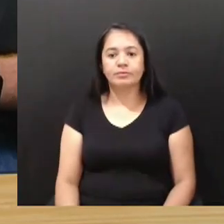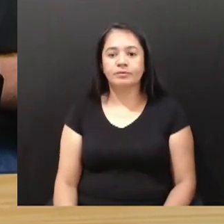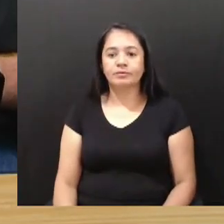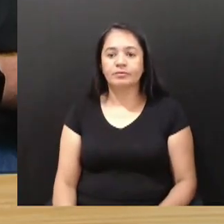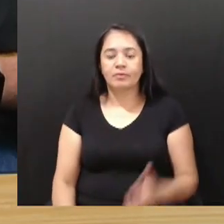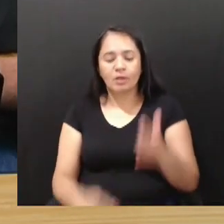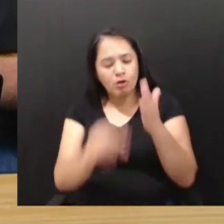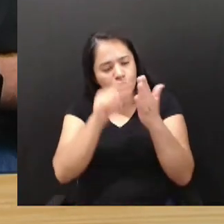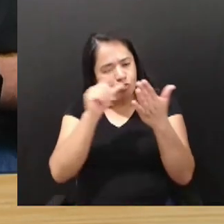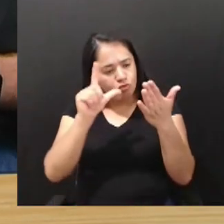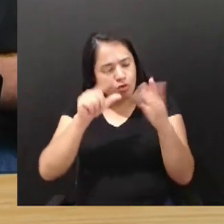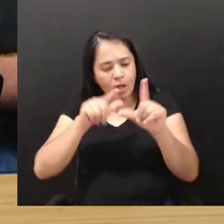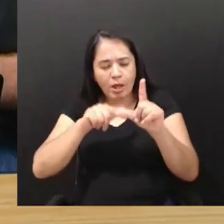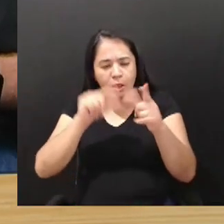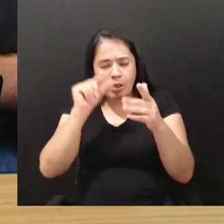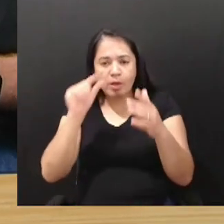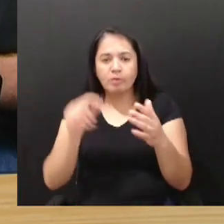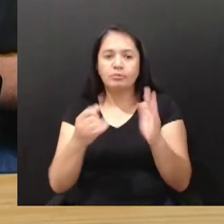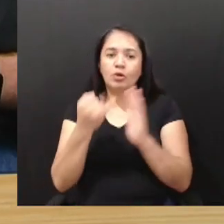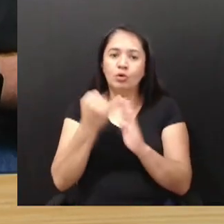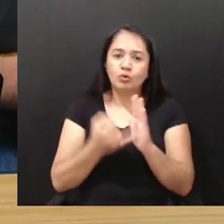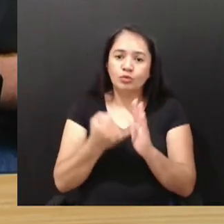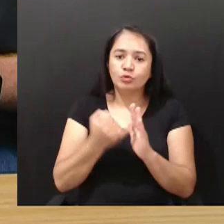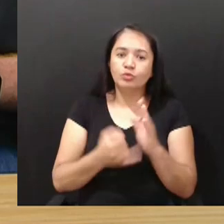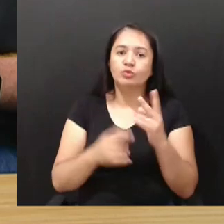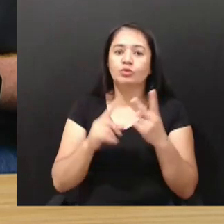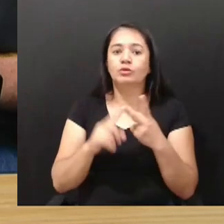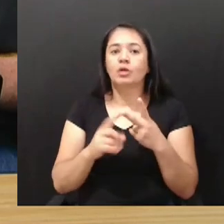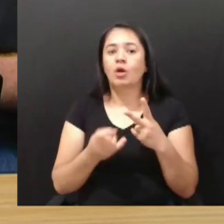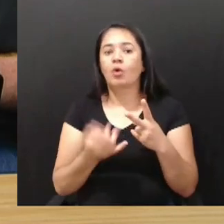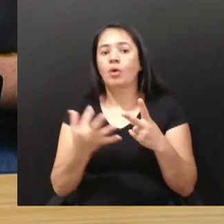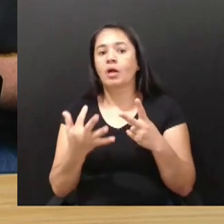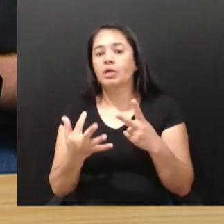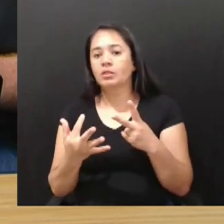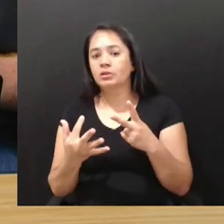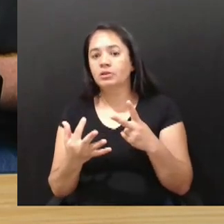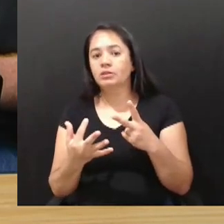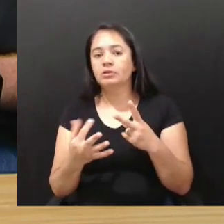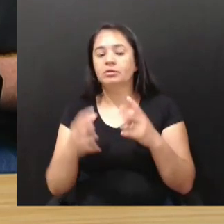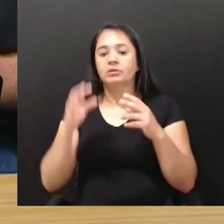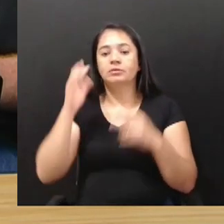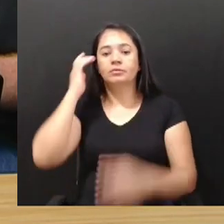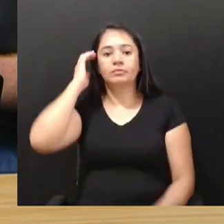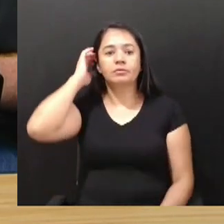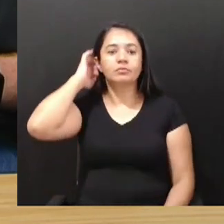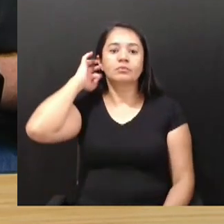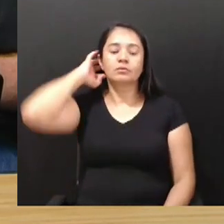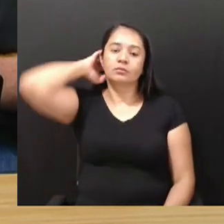de juros, lá vai estar falando quanto você paga numa de inadimplência, lá vai estar falando quais são os